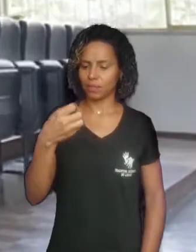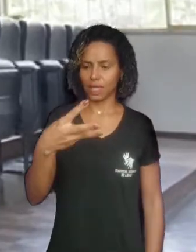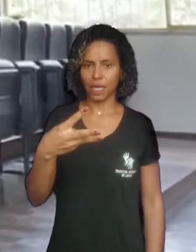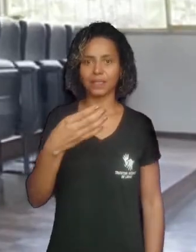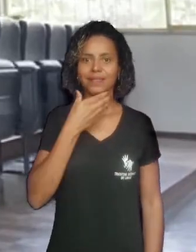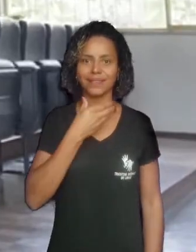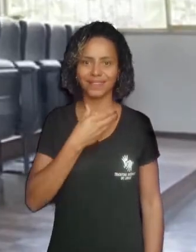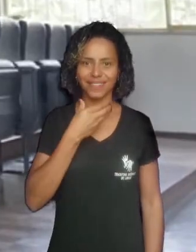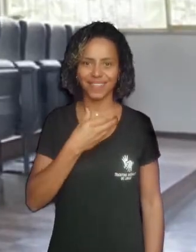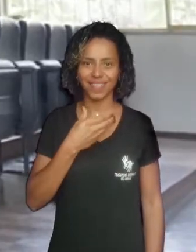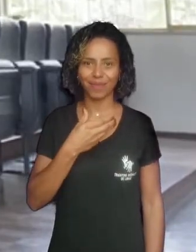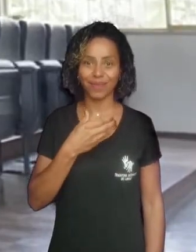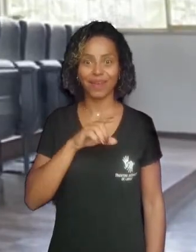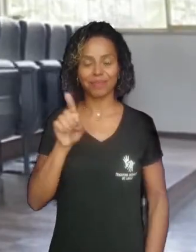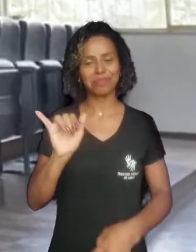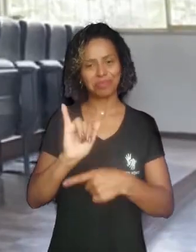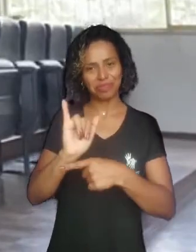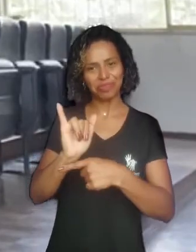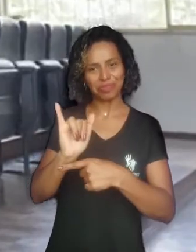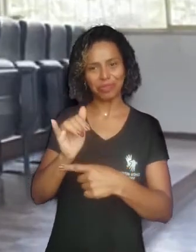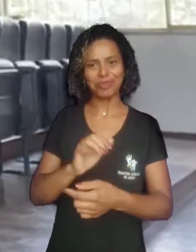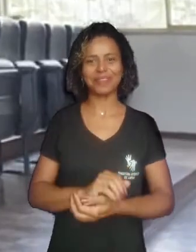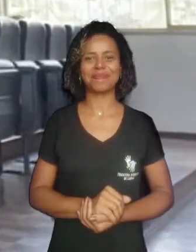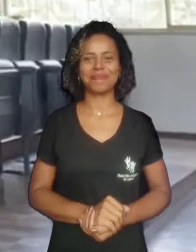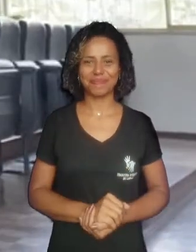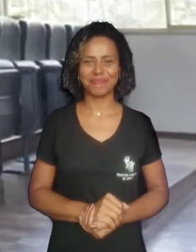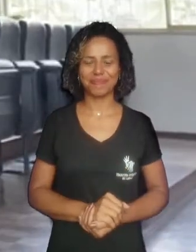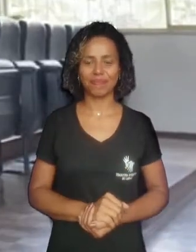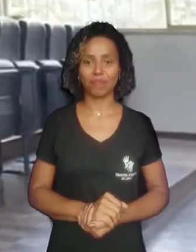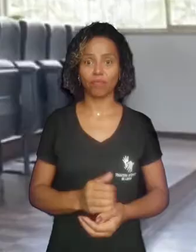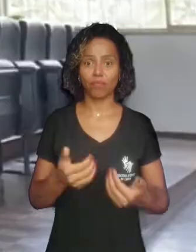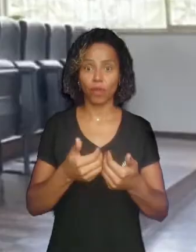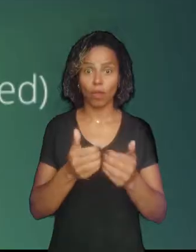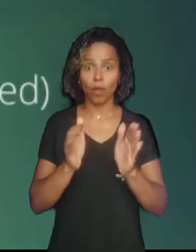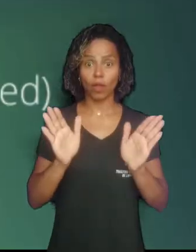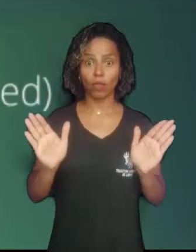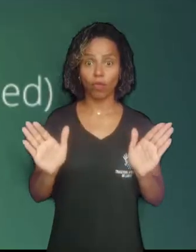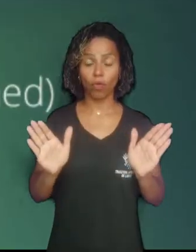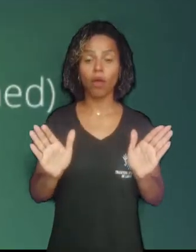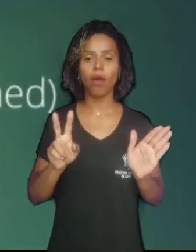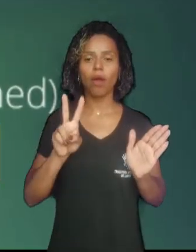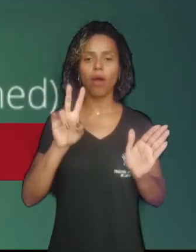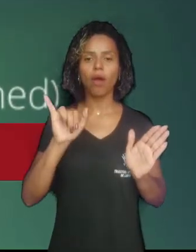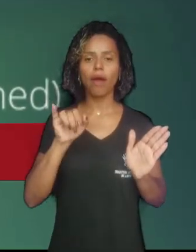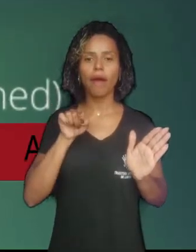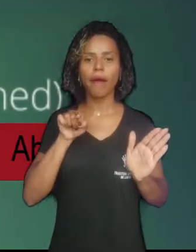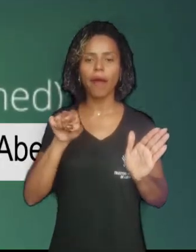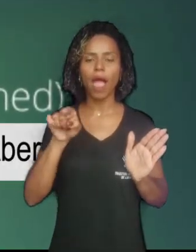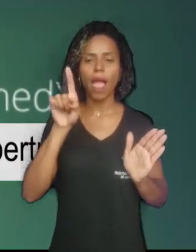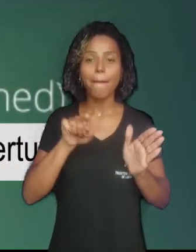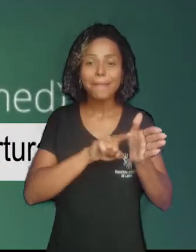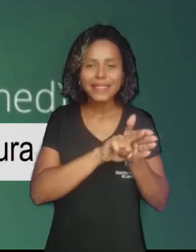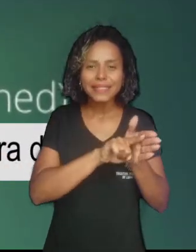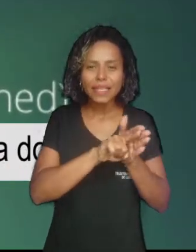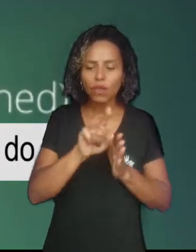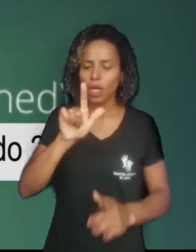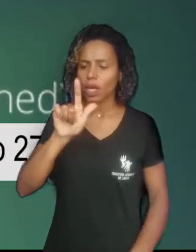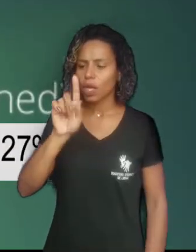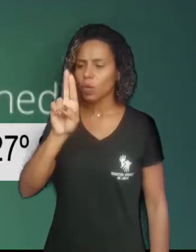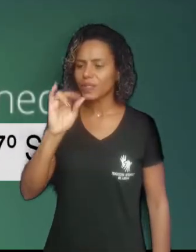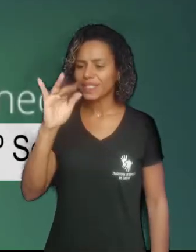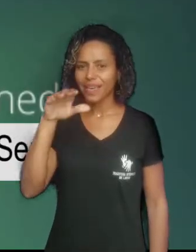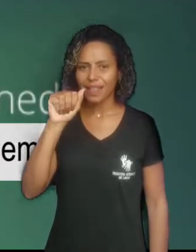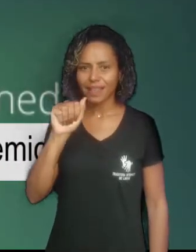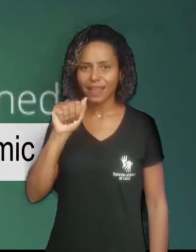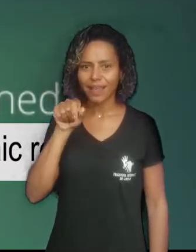oficial Será no dia treze de dezembro no canal do YouTube do evento a abertura oficial será realizada pela pesquisadora